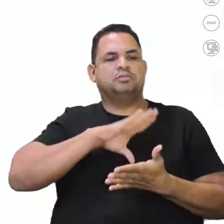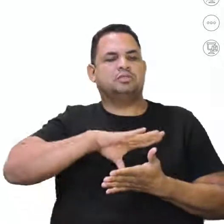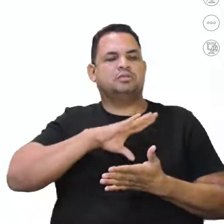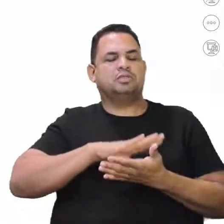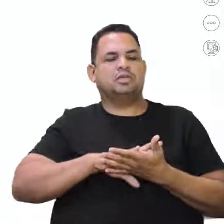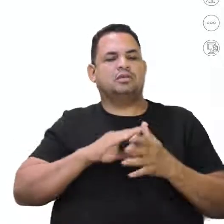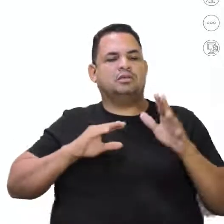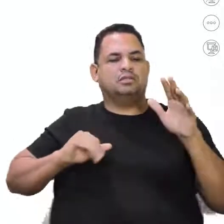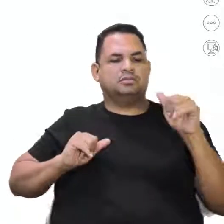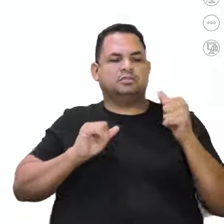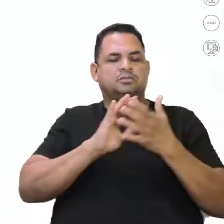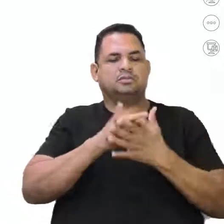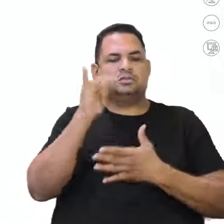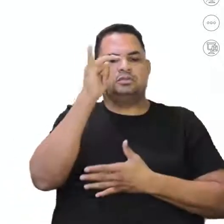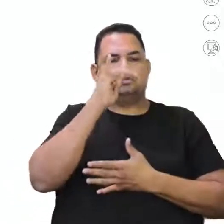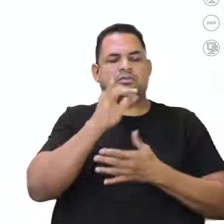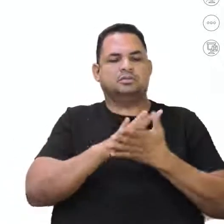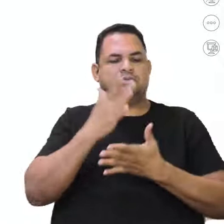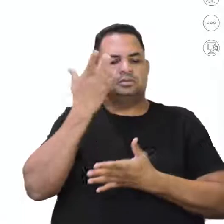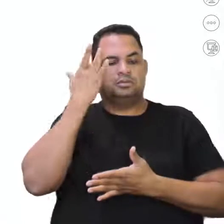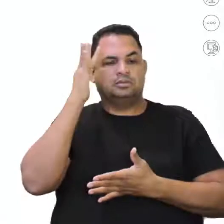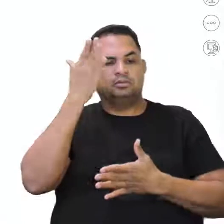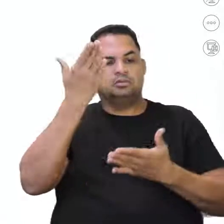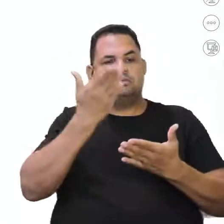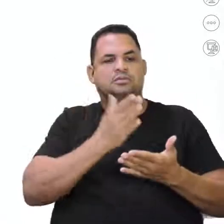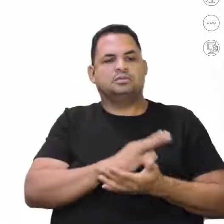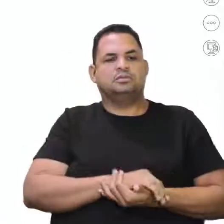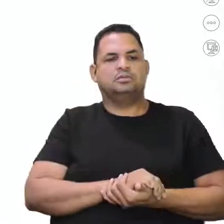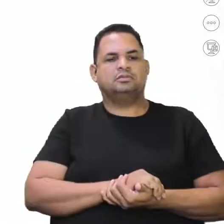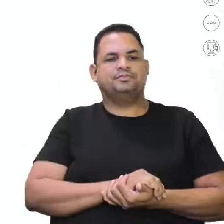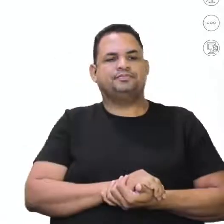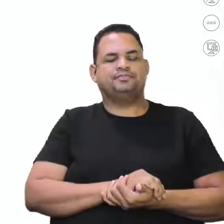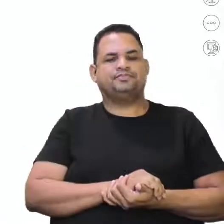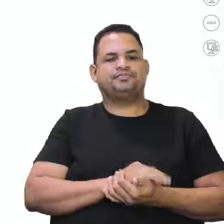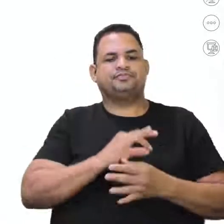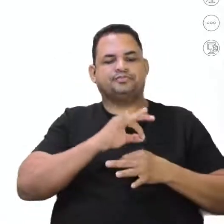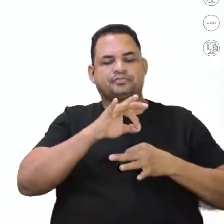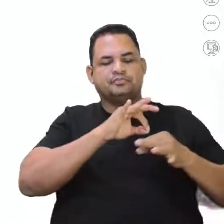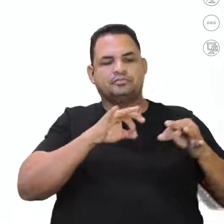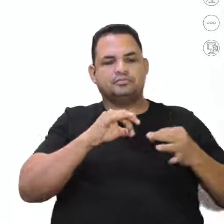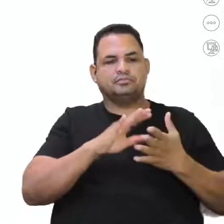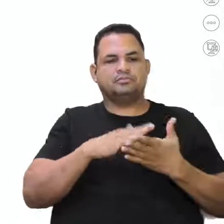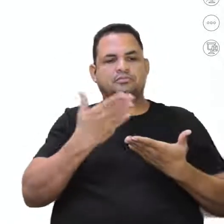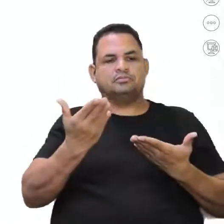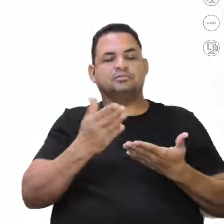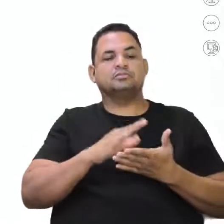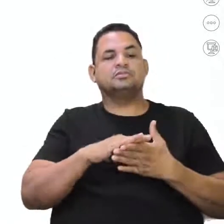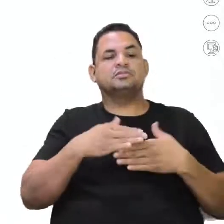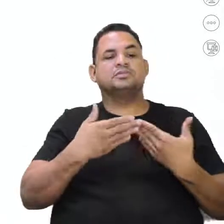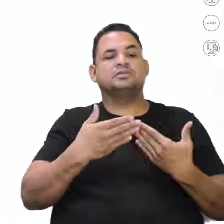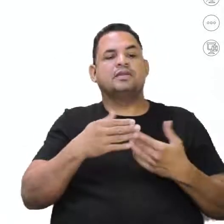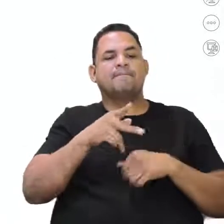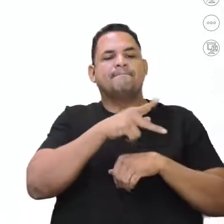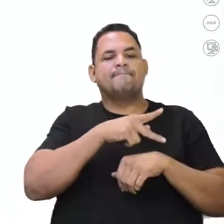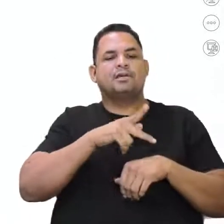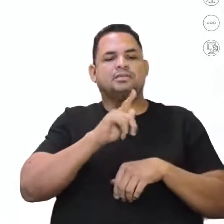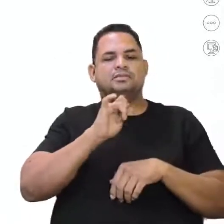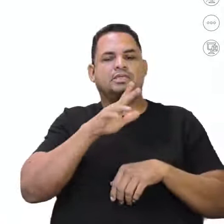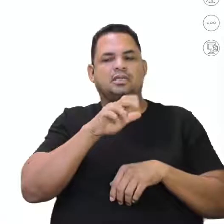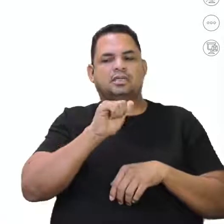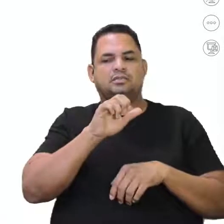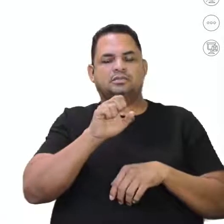e Itália. Para quem não sabe, se você quer ganhar esse tipo de presentinho, você tem que ir para o país de